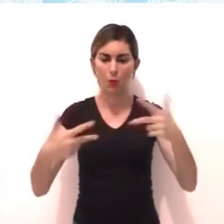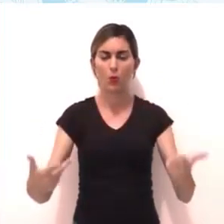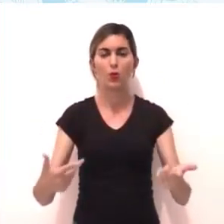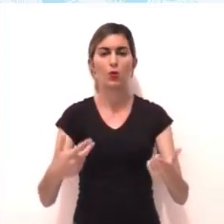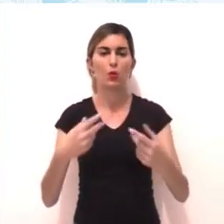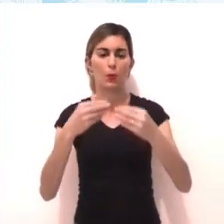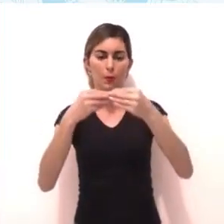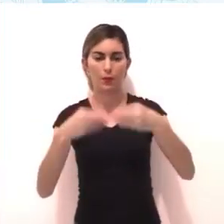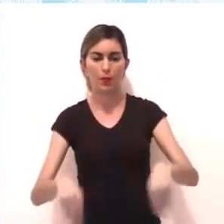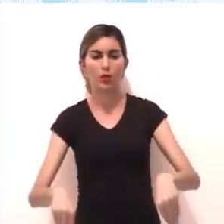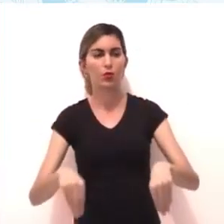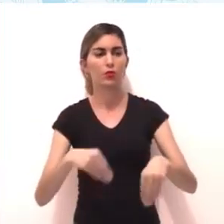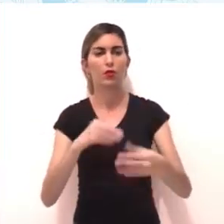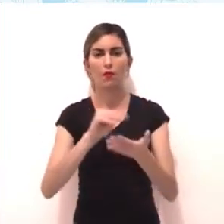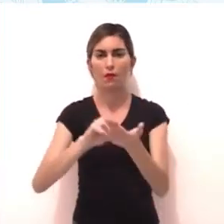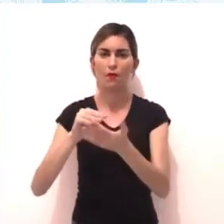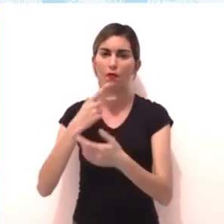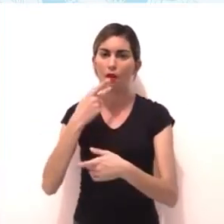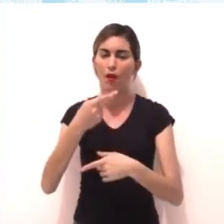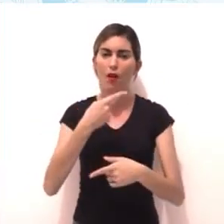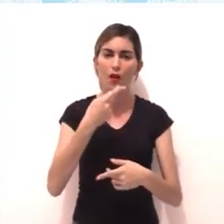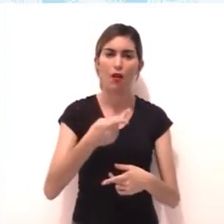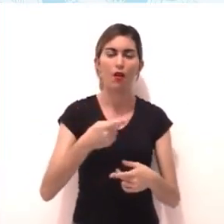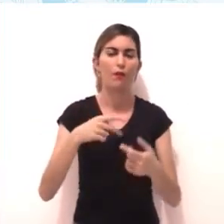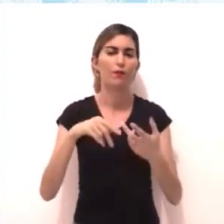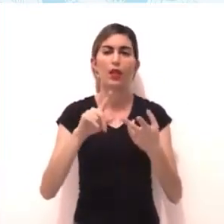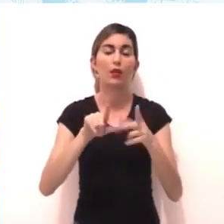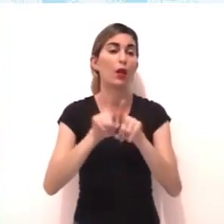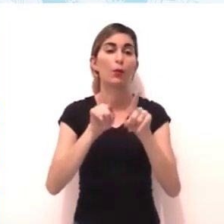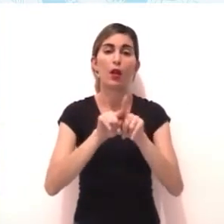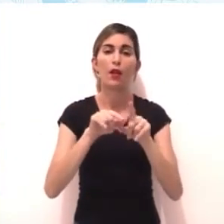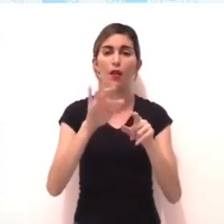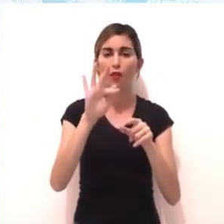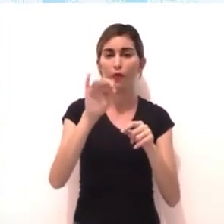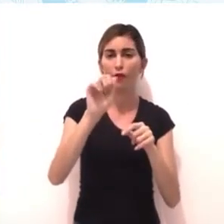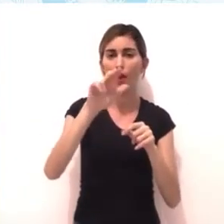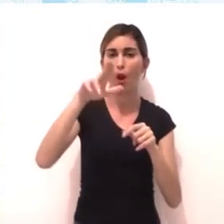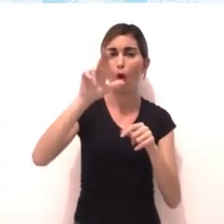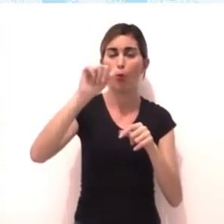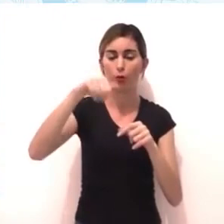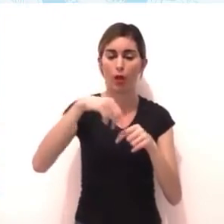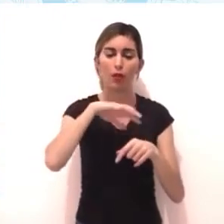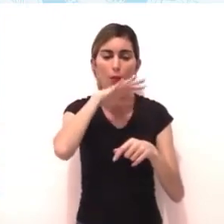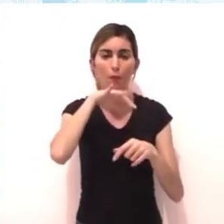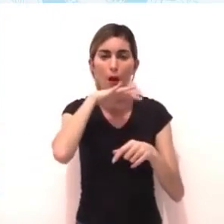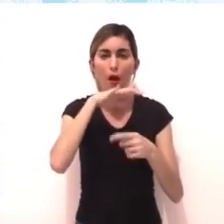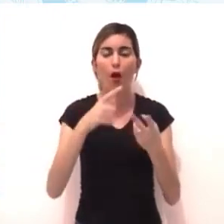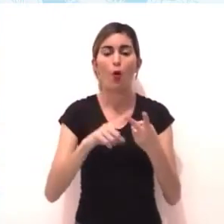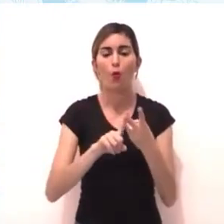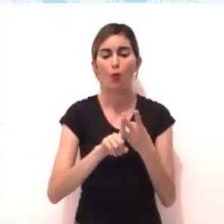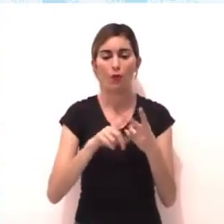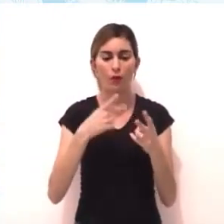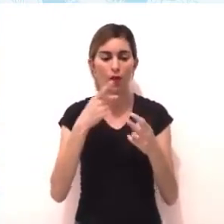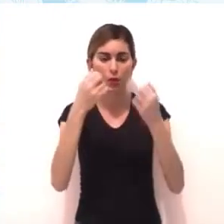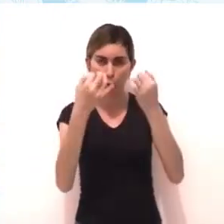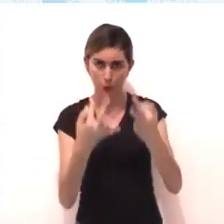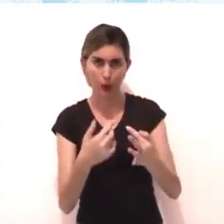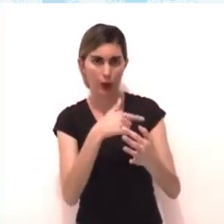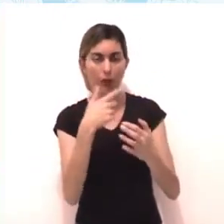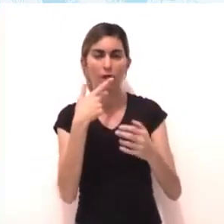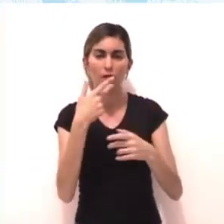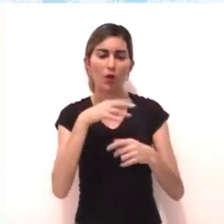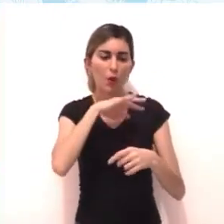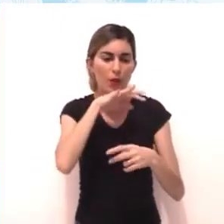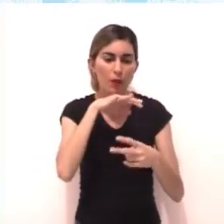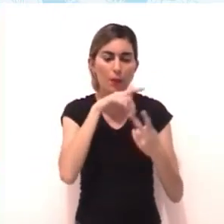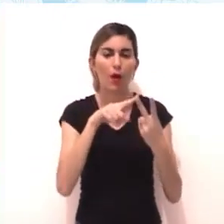ou prejudique a fauna e a flora. Fauna são os animais, flora, os vegetais.